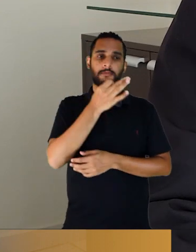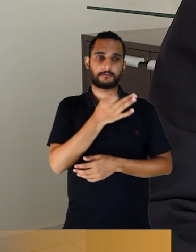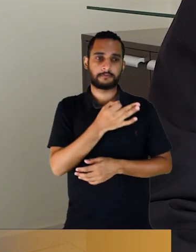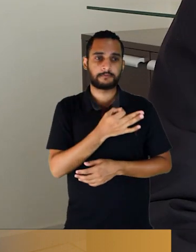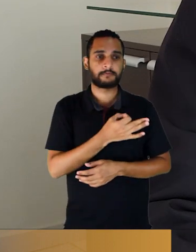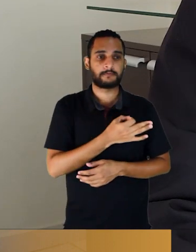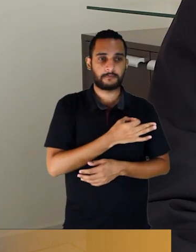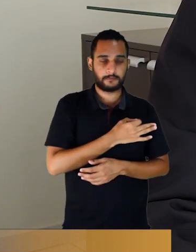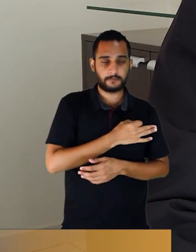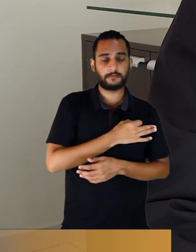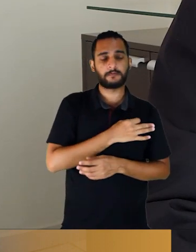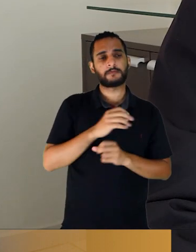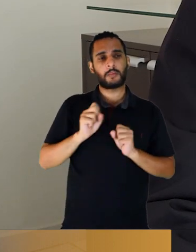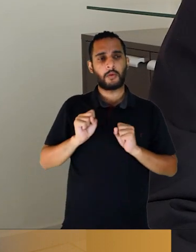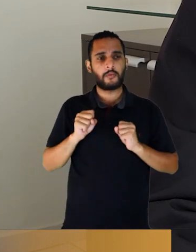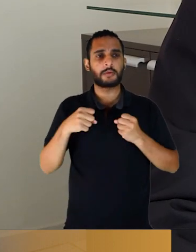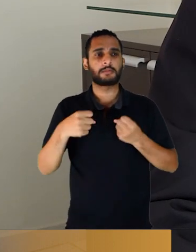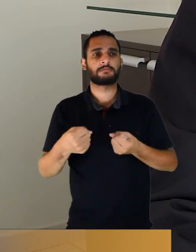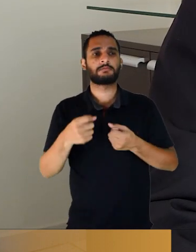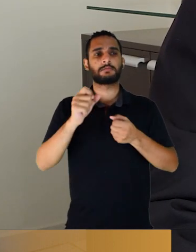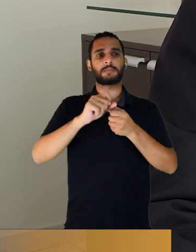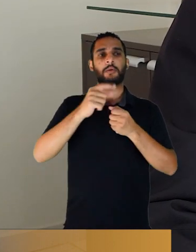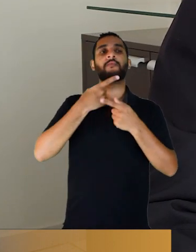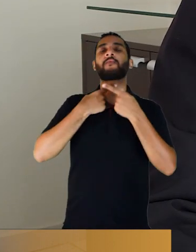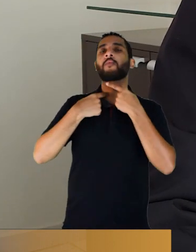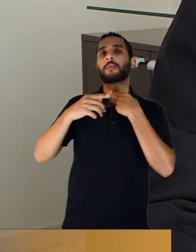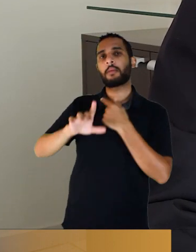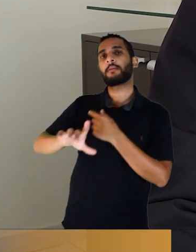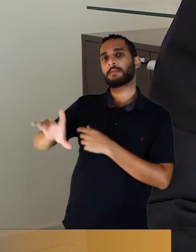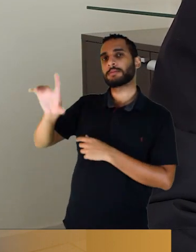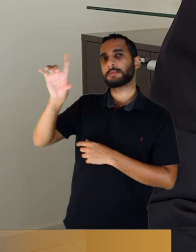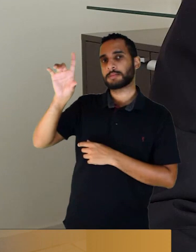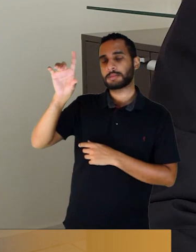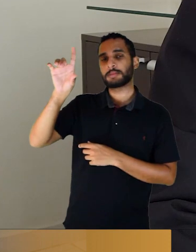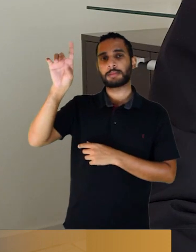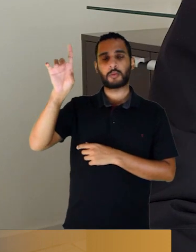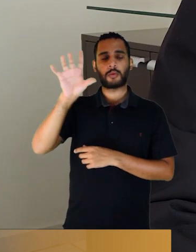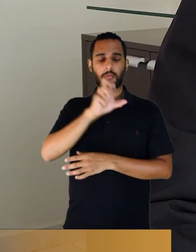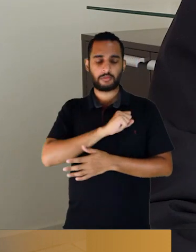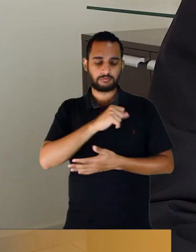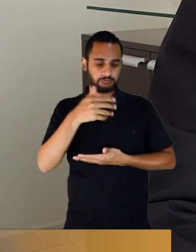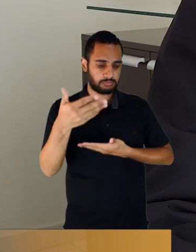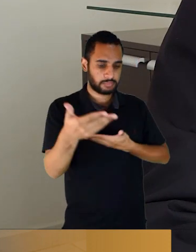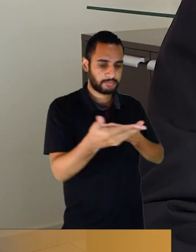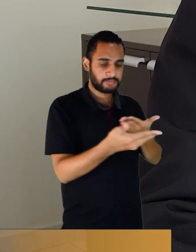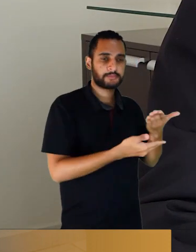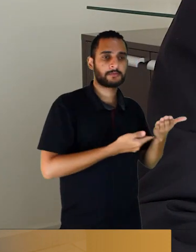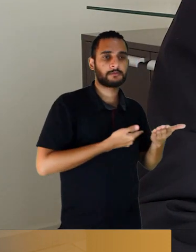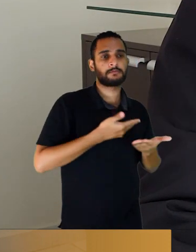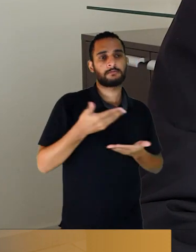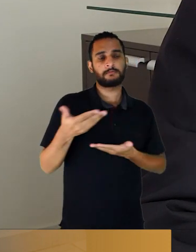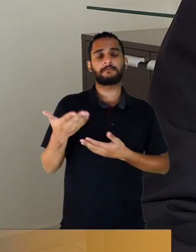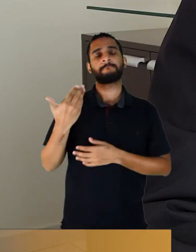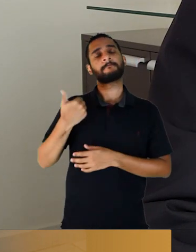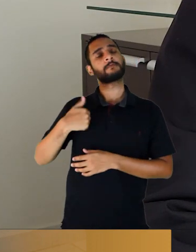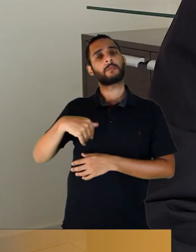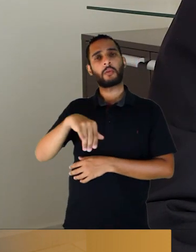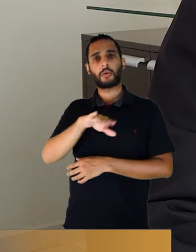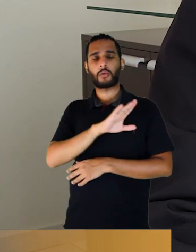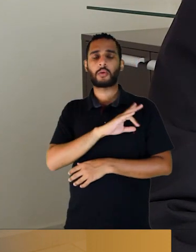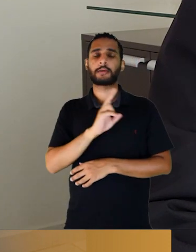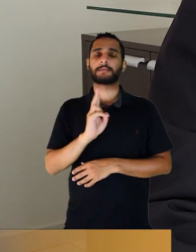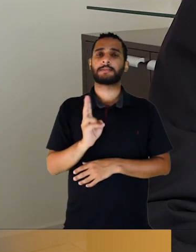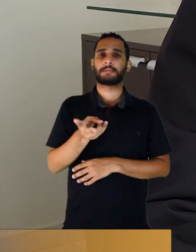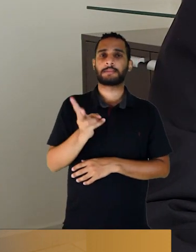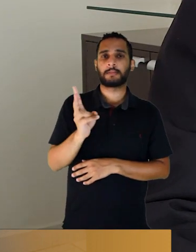alimentando-nos da palavra de Deus e da Sagrada Eucaristia, procurando fazer a vontade de Deus no amor